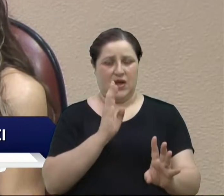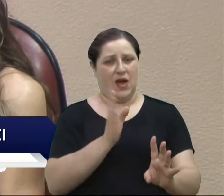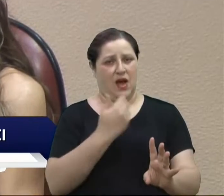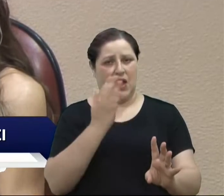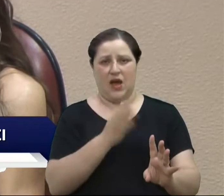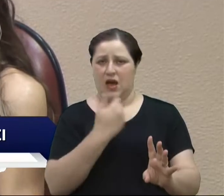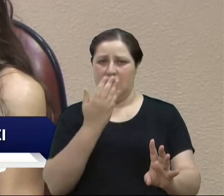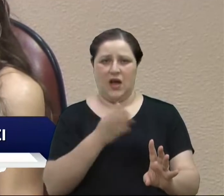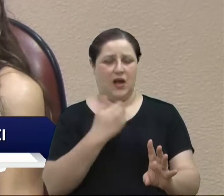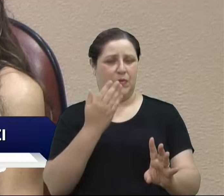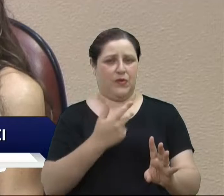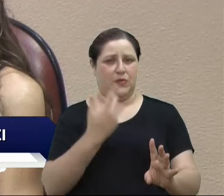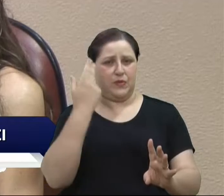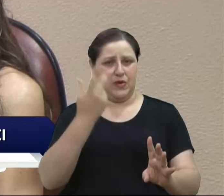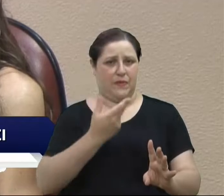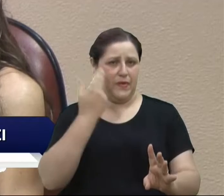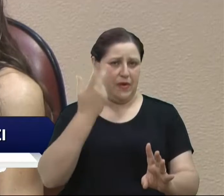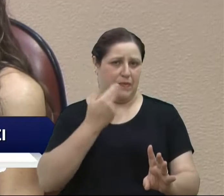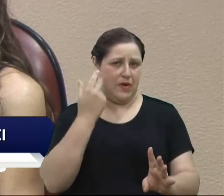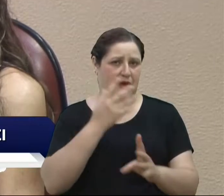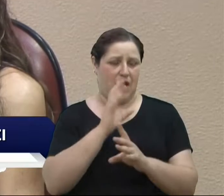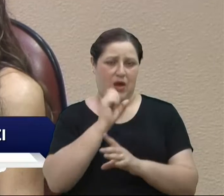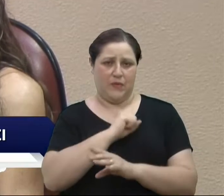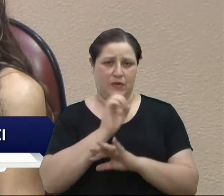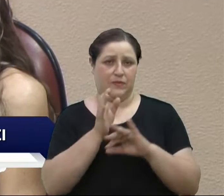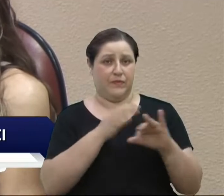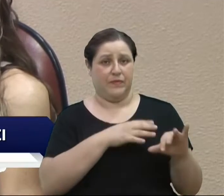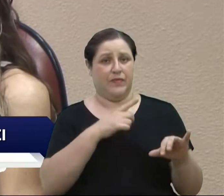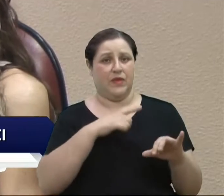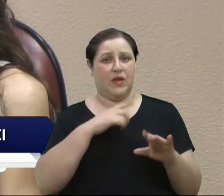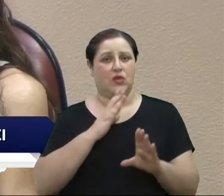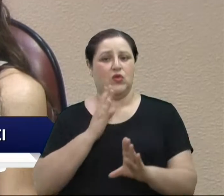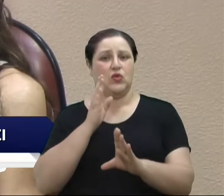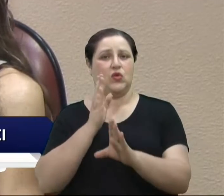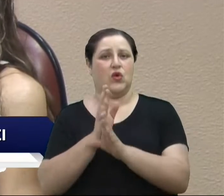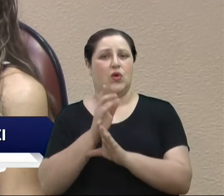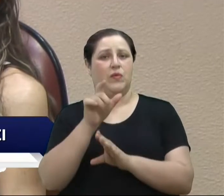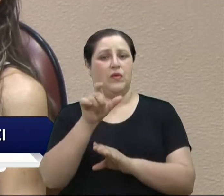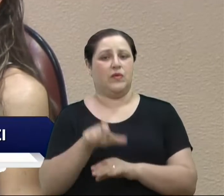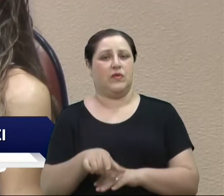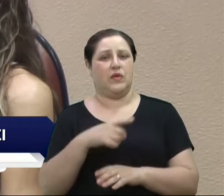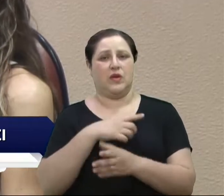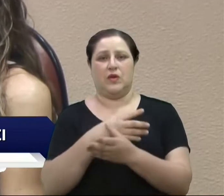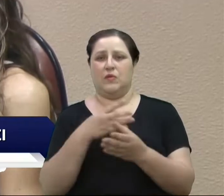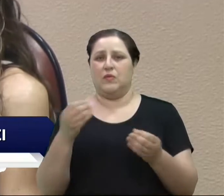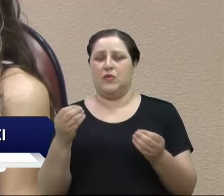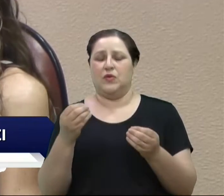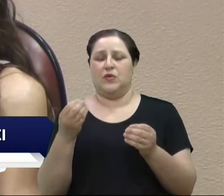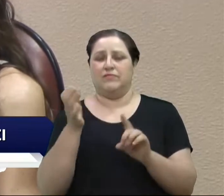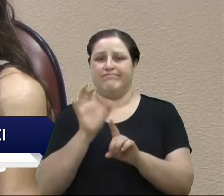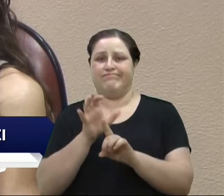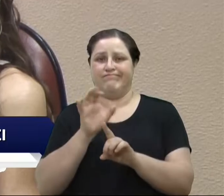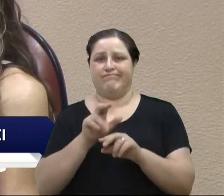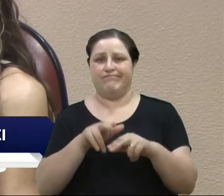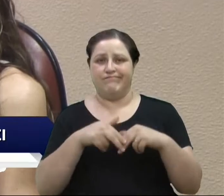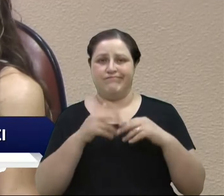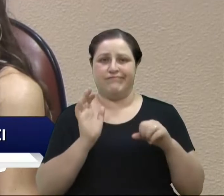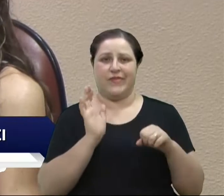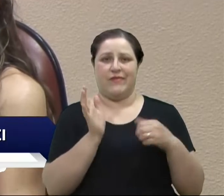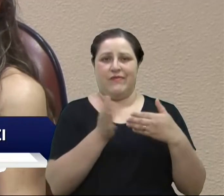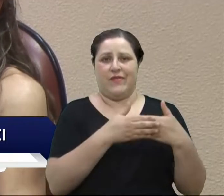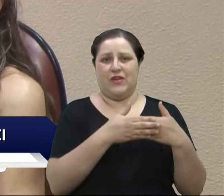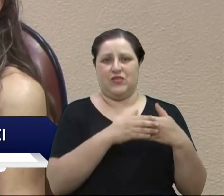E, nesses diagnósticos em específico, eles foram também muito afetados pelos fechamentos da pandemia, quando